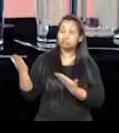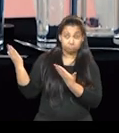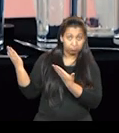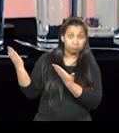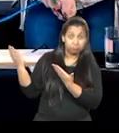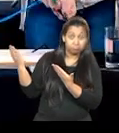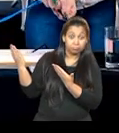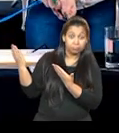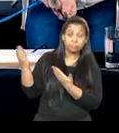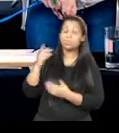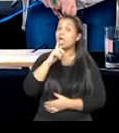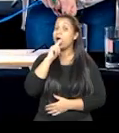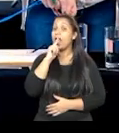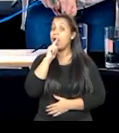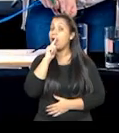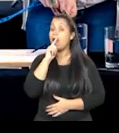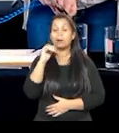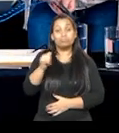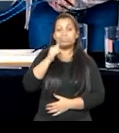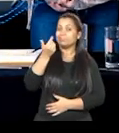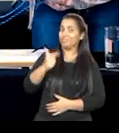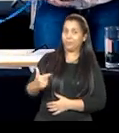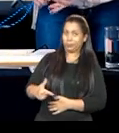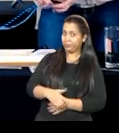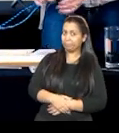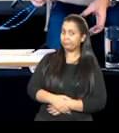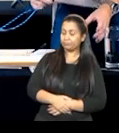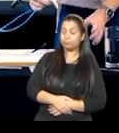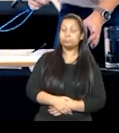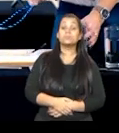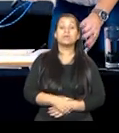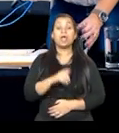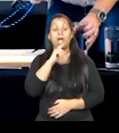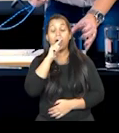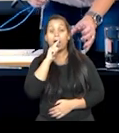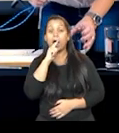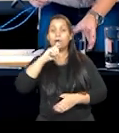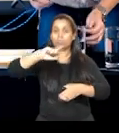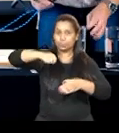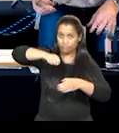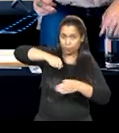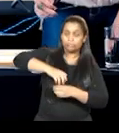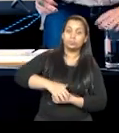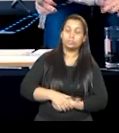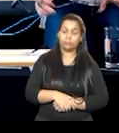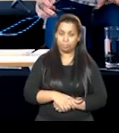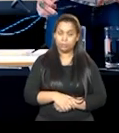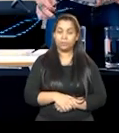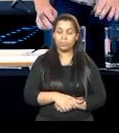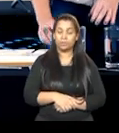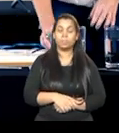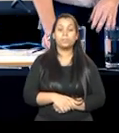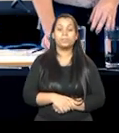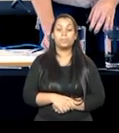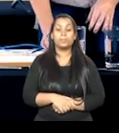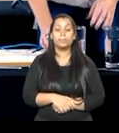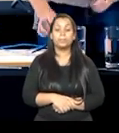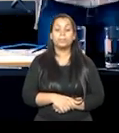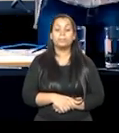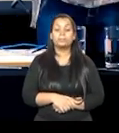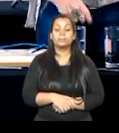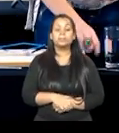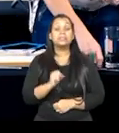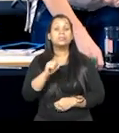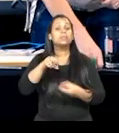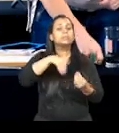Vejam, a água não conduz eletricidade. Água de torneira, né? Só corrigindo, é a água da torneira. E